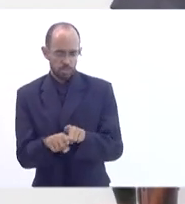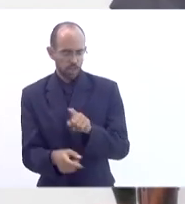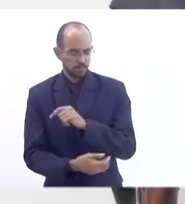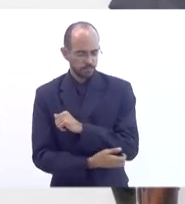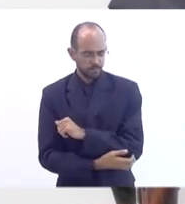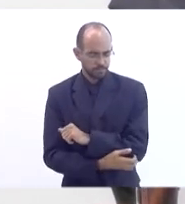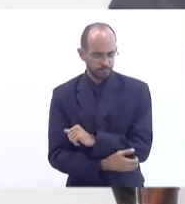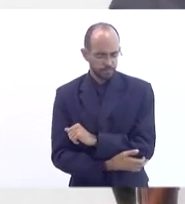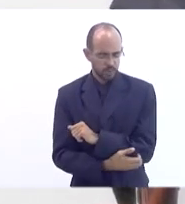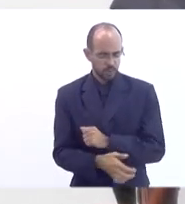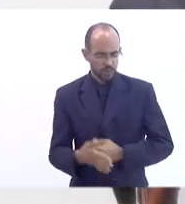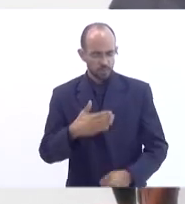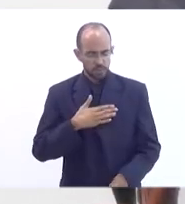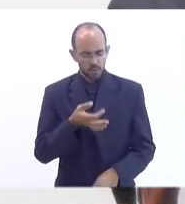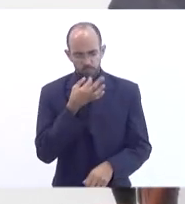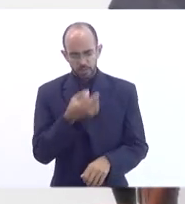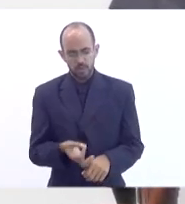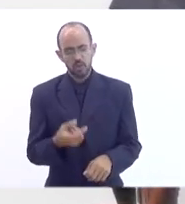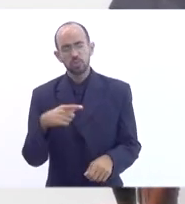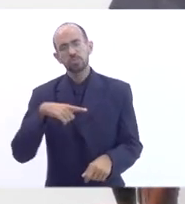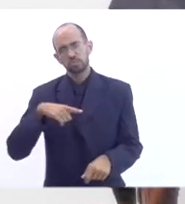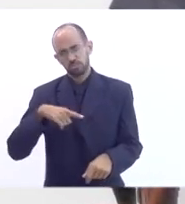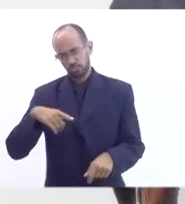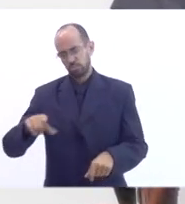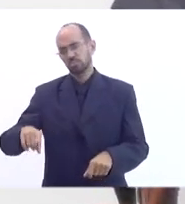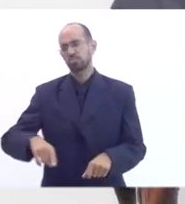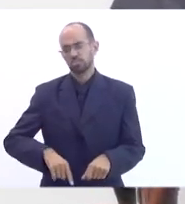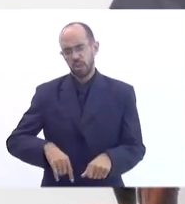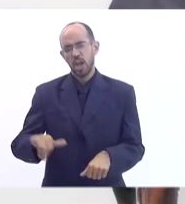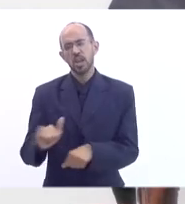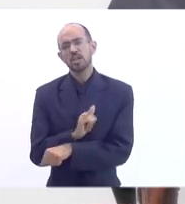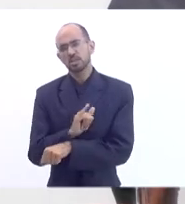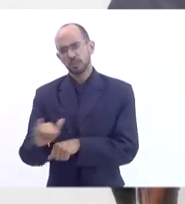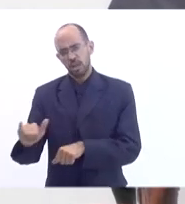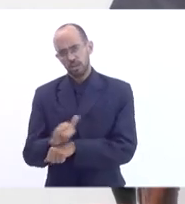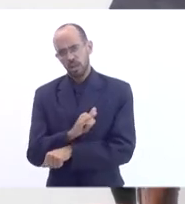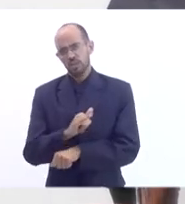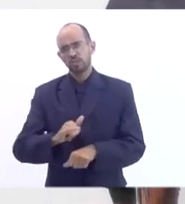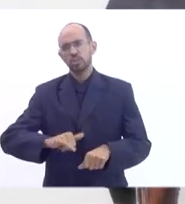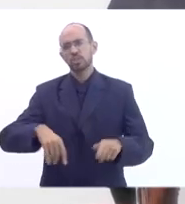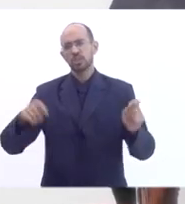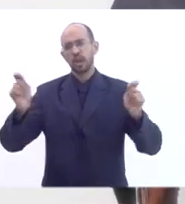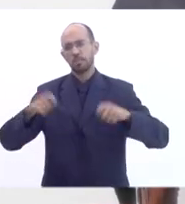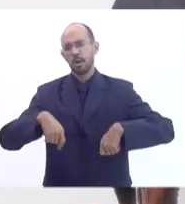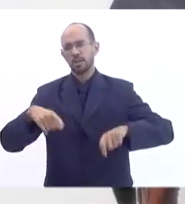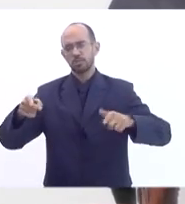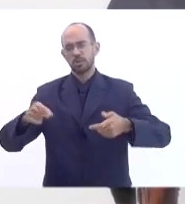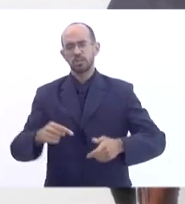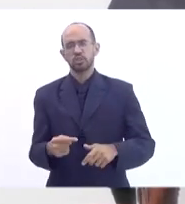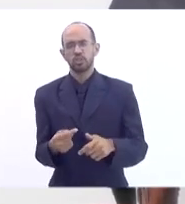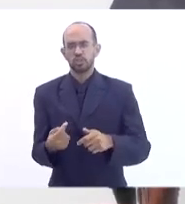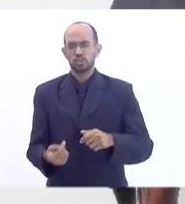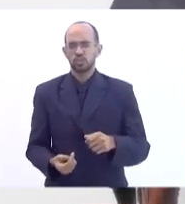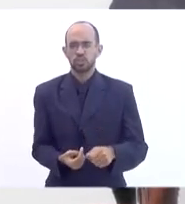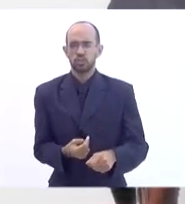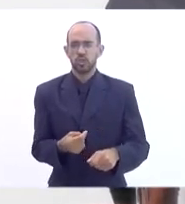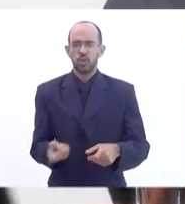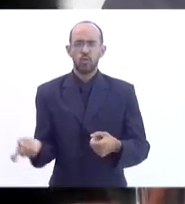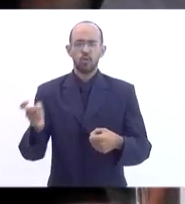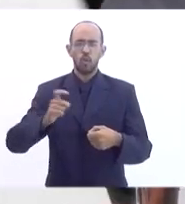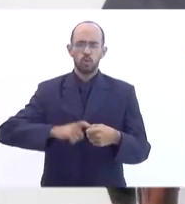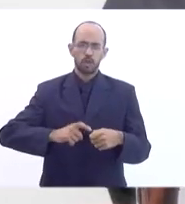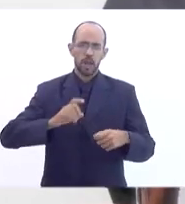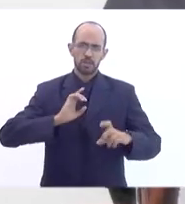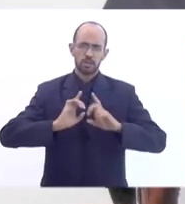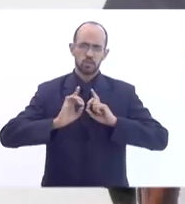Considero que dos dois casos há argumentos e elementos para que a gente possa reacender esse debate que nunca